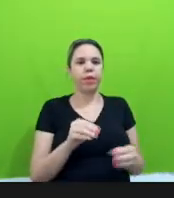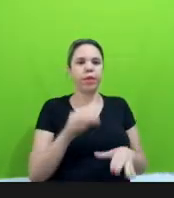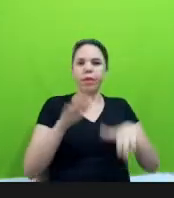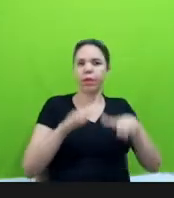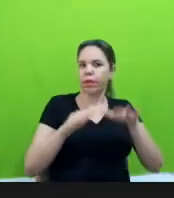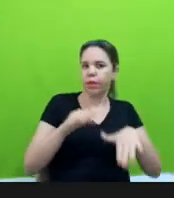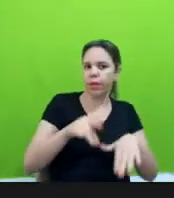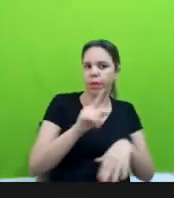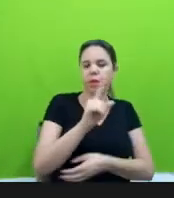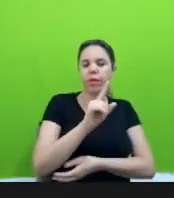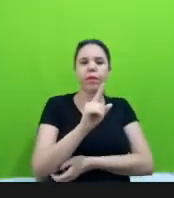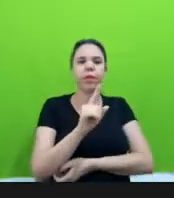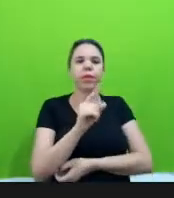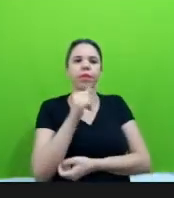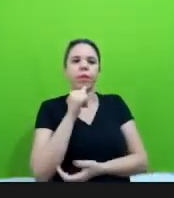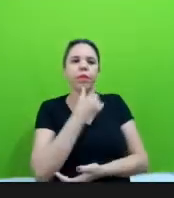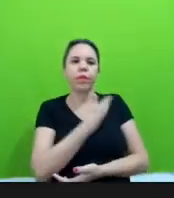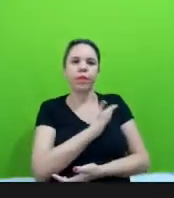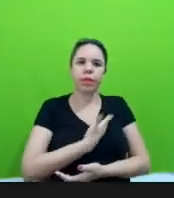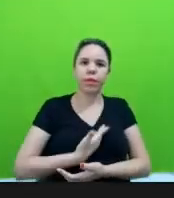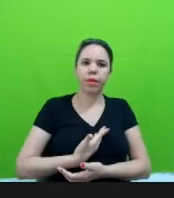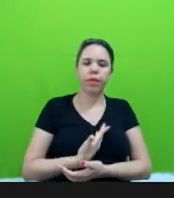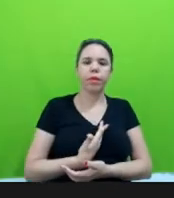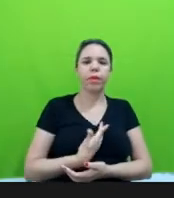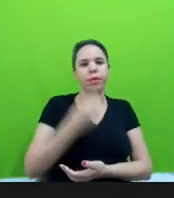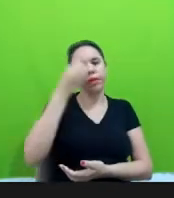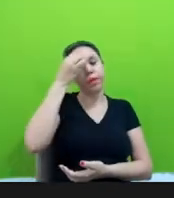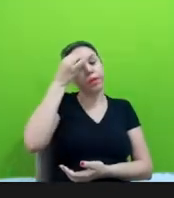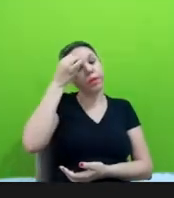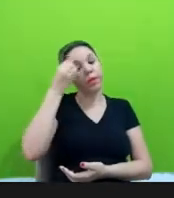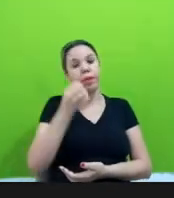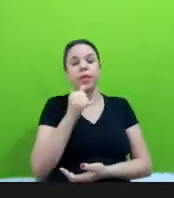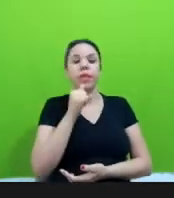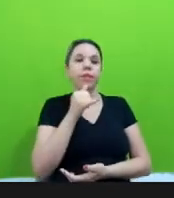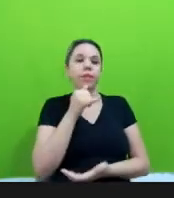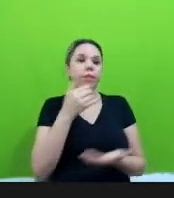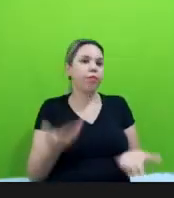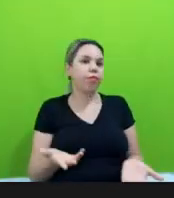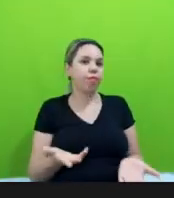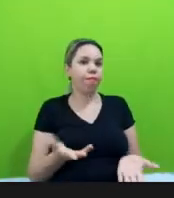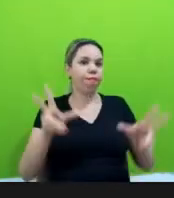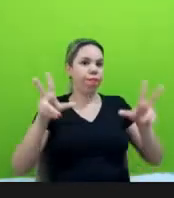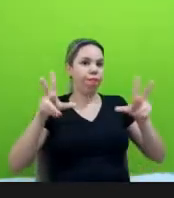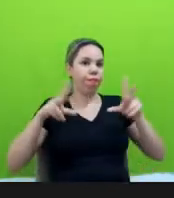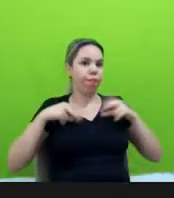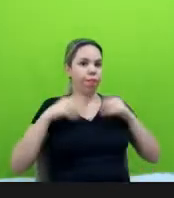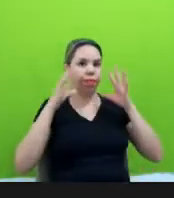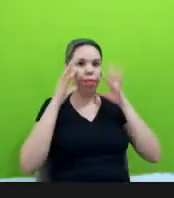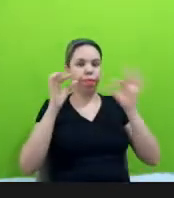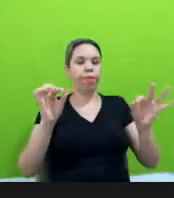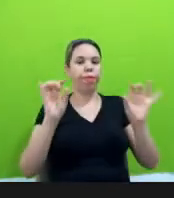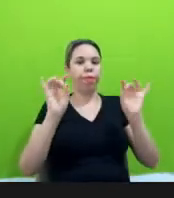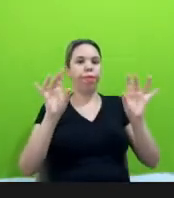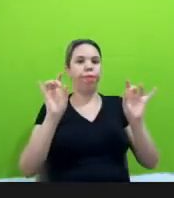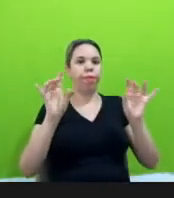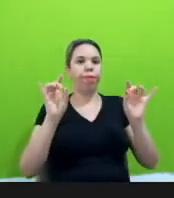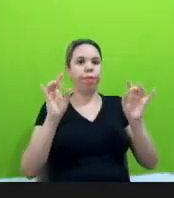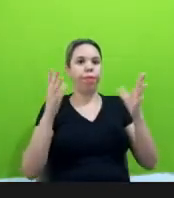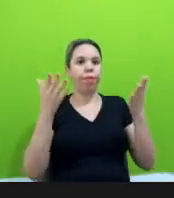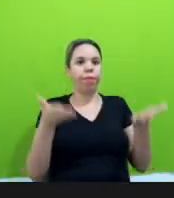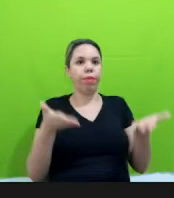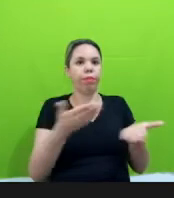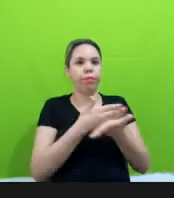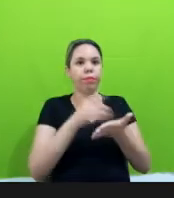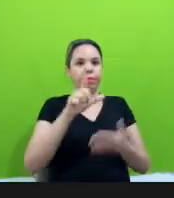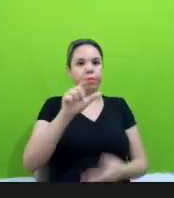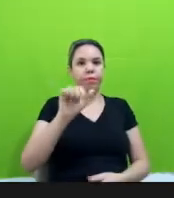de dotação do governo, já é um percentual do ICMS, então merece ali uma atenção muito especial. No começo da Laia, a